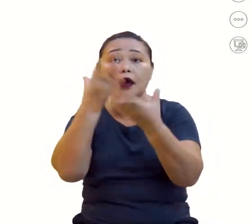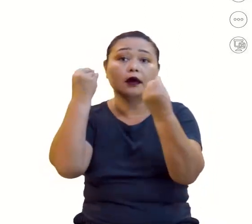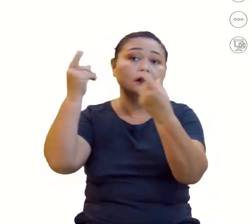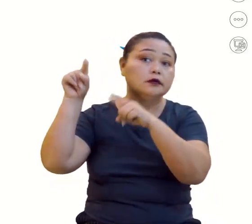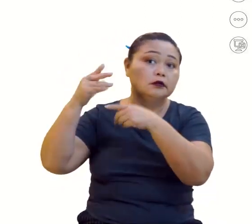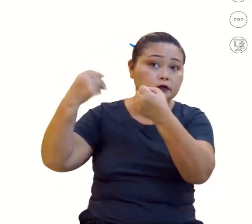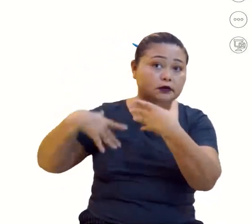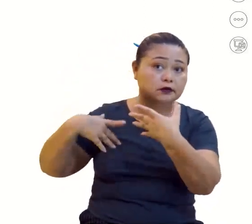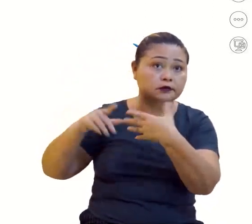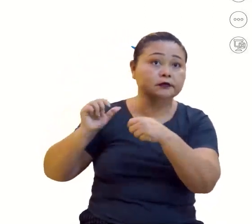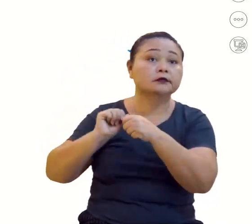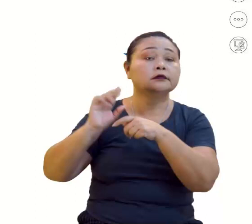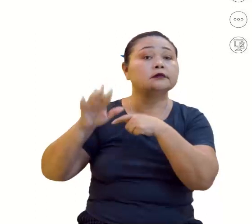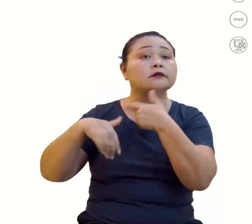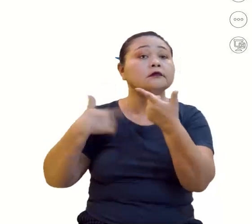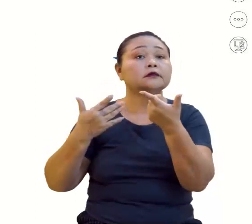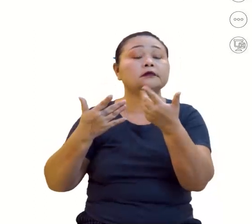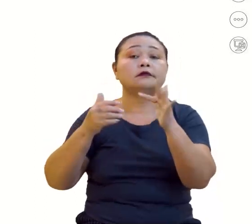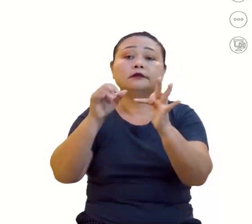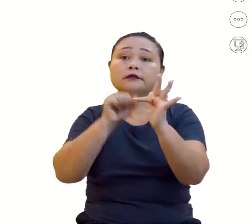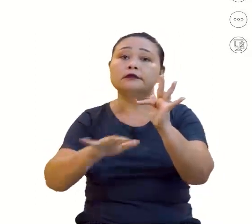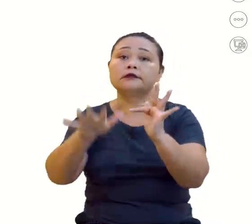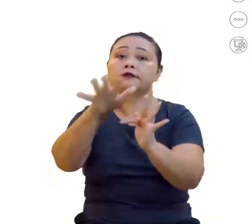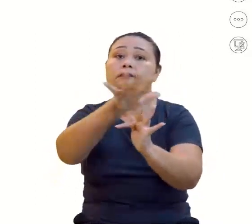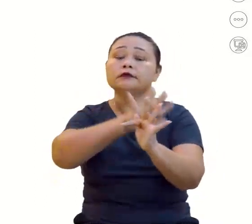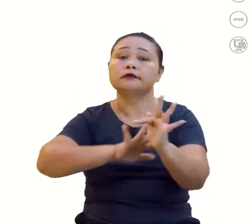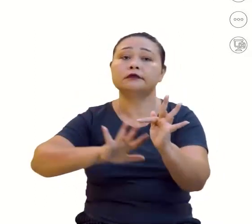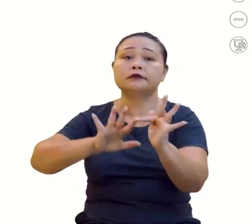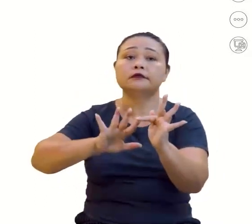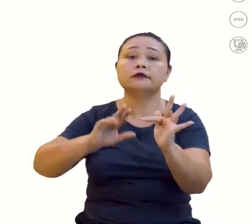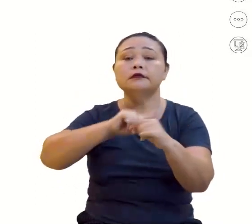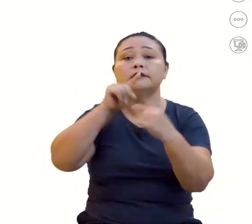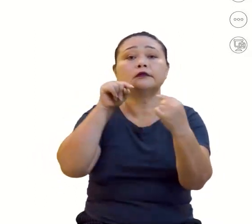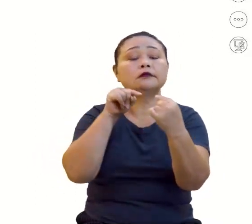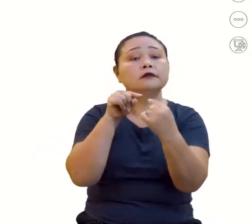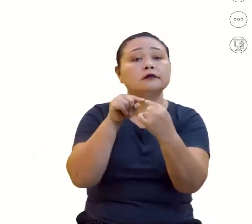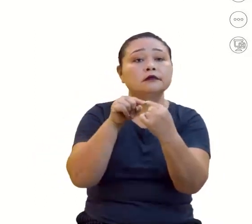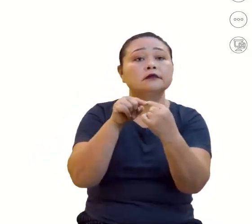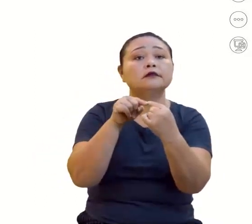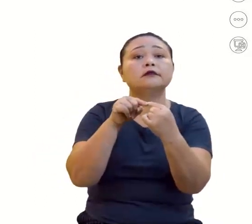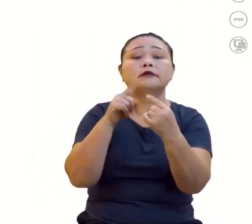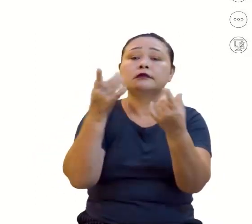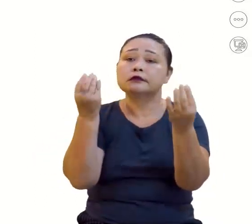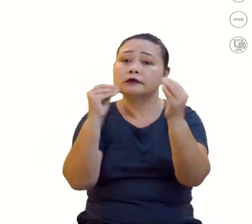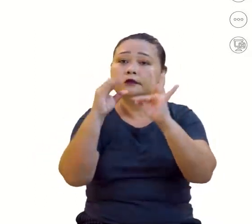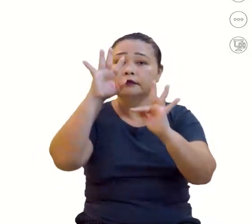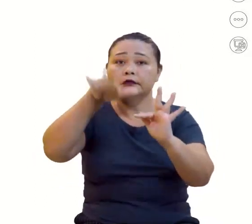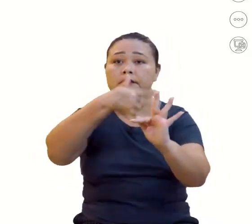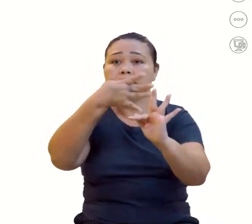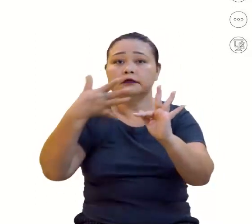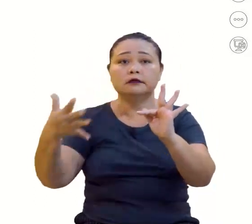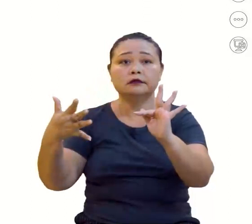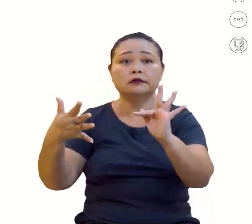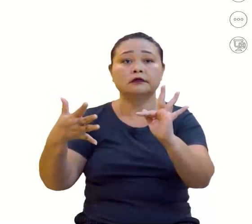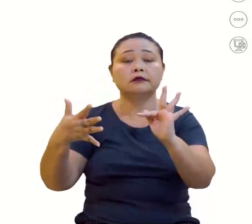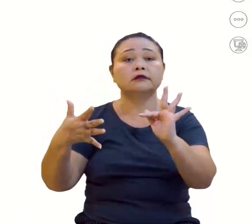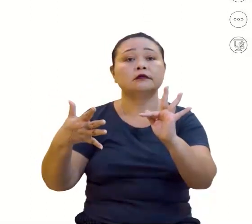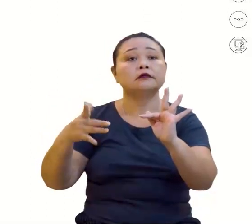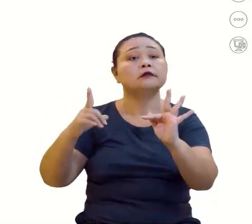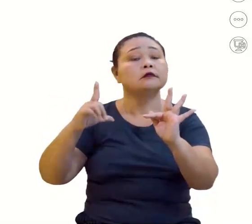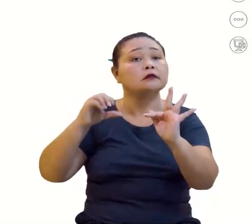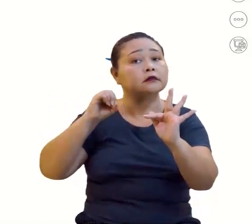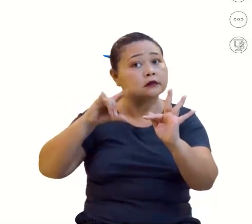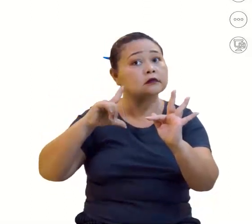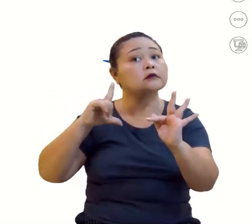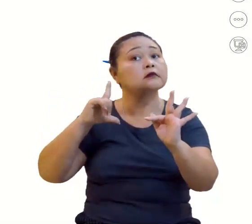parte. Ou seja, trabalhar o gráfico, né? E o objetivo da questão é a construção de uma tabela. O objetivo não, né? Se você fizer